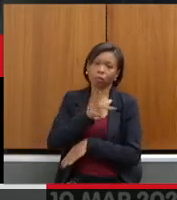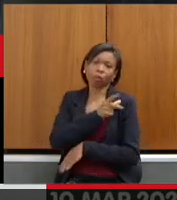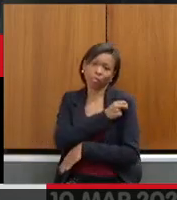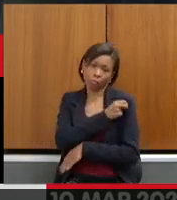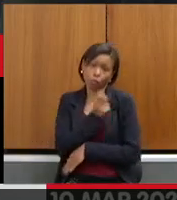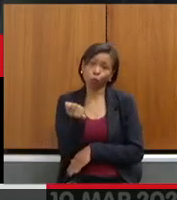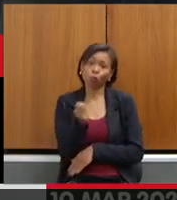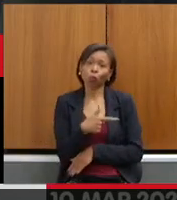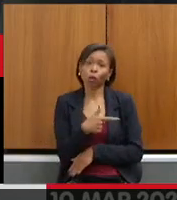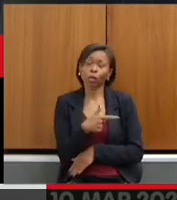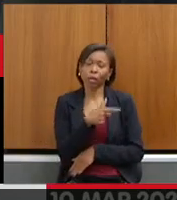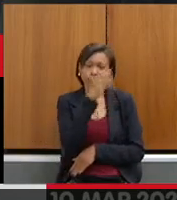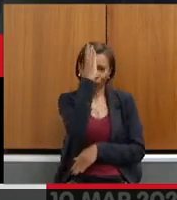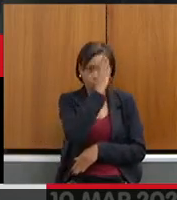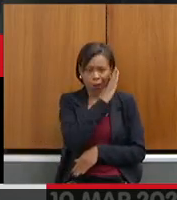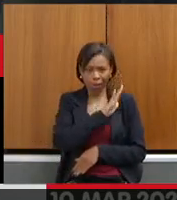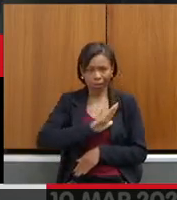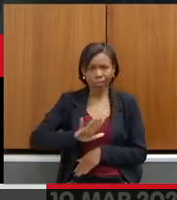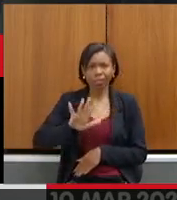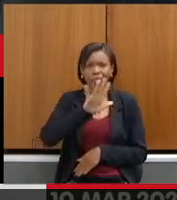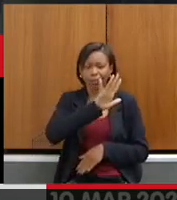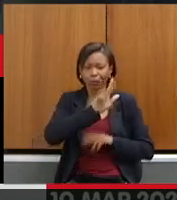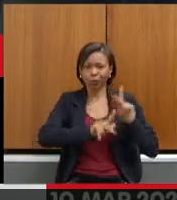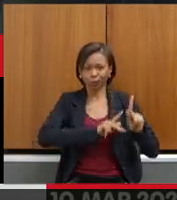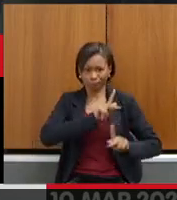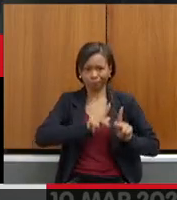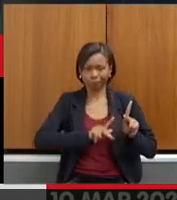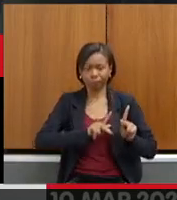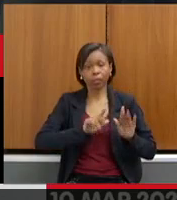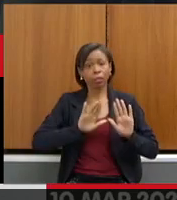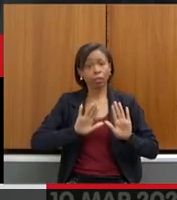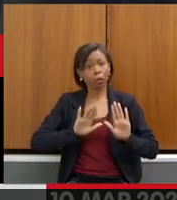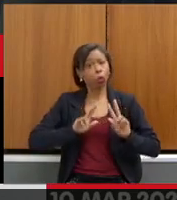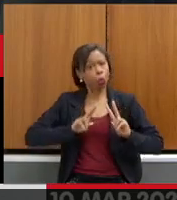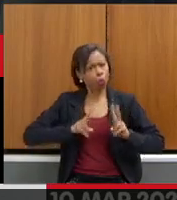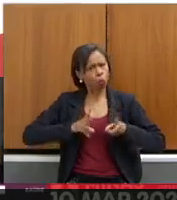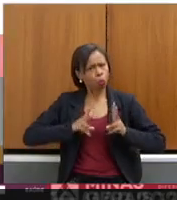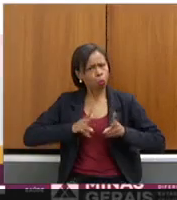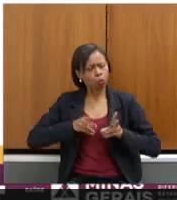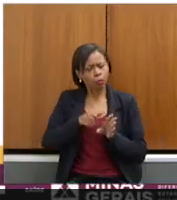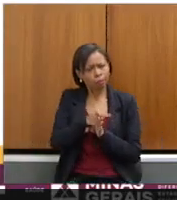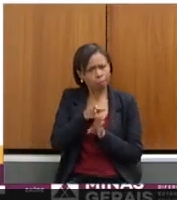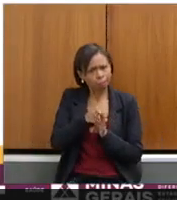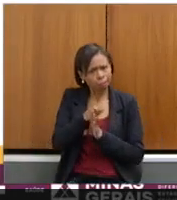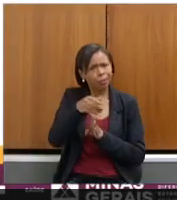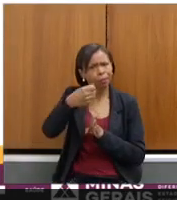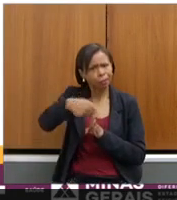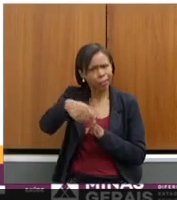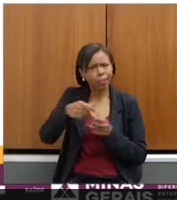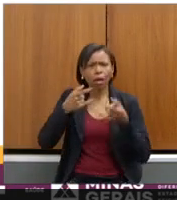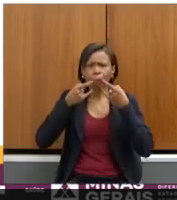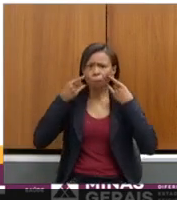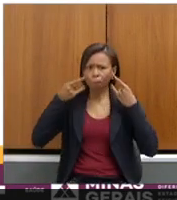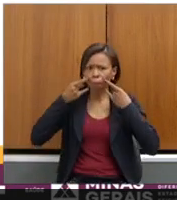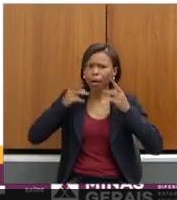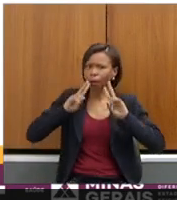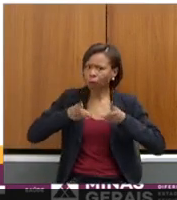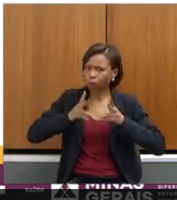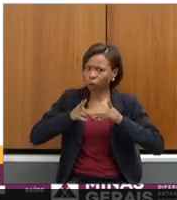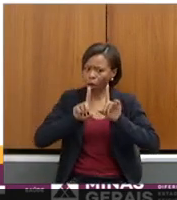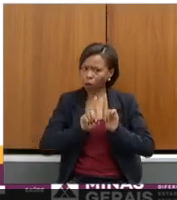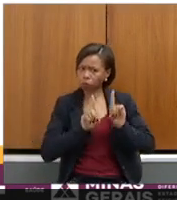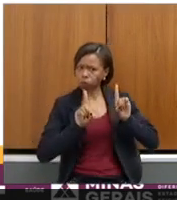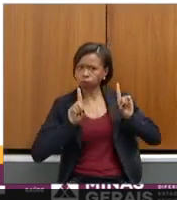brasileira então é nós continuamos orientando a utilização de máscaras o distanciamento